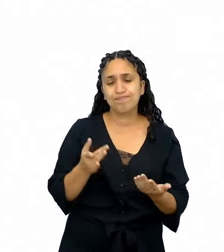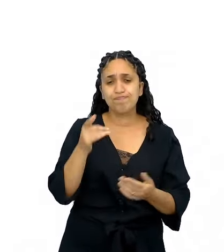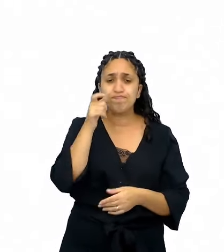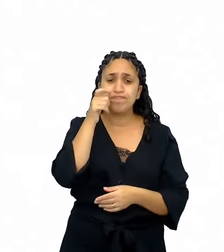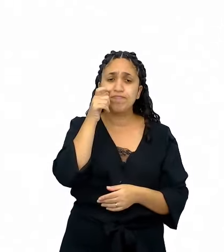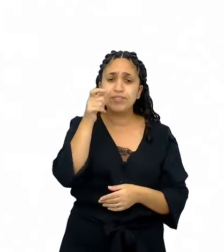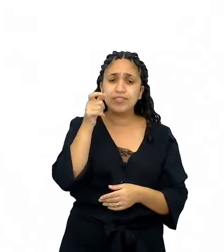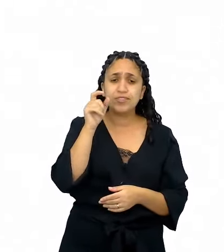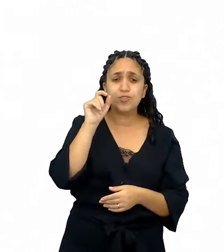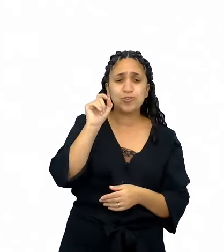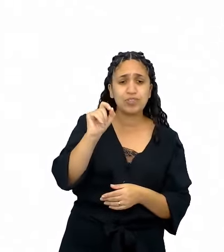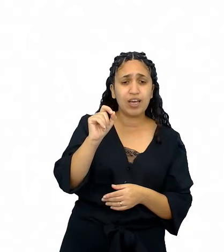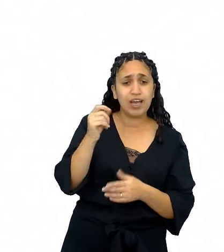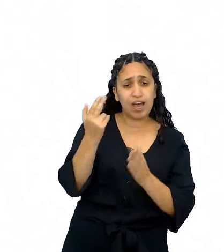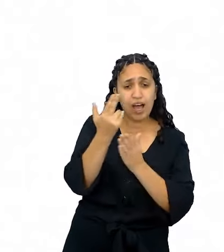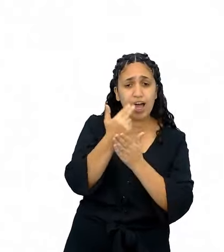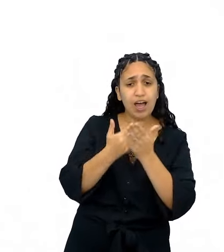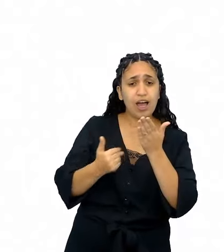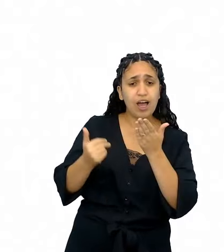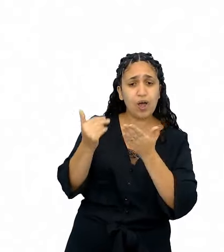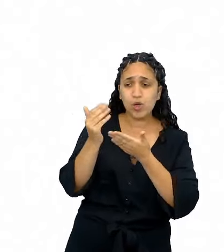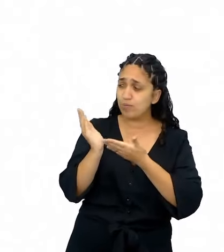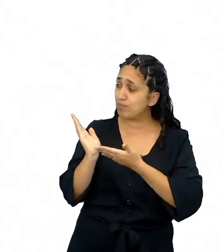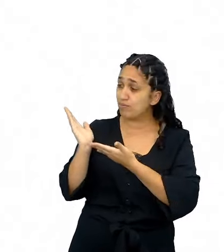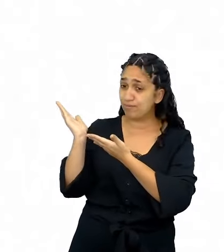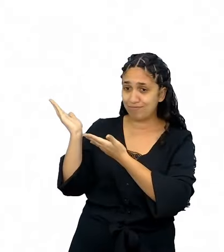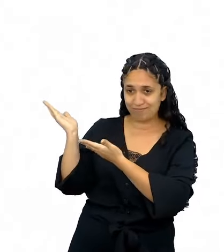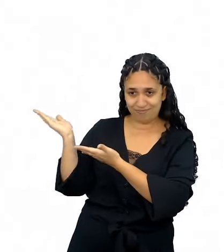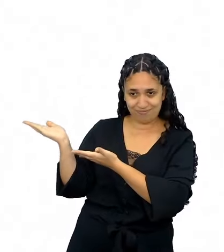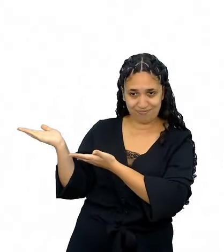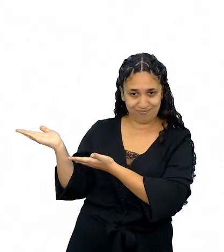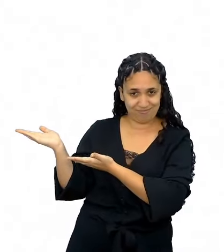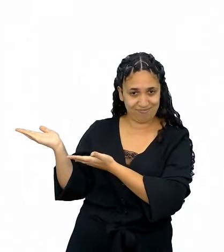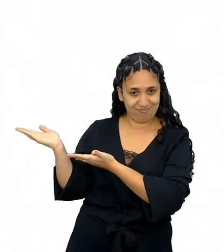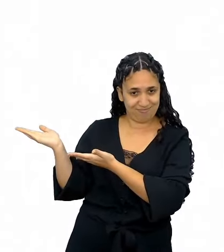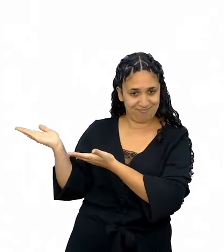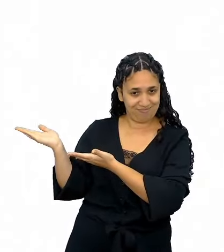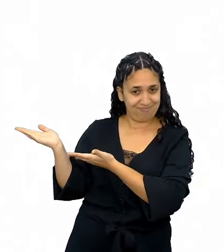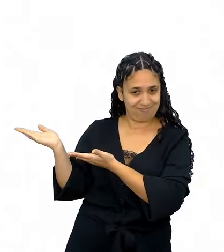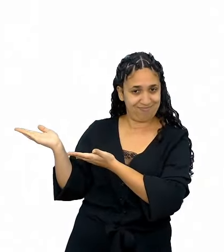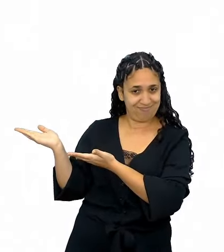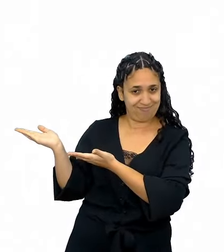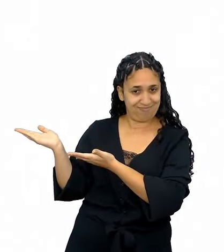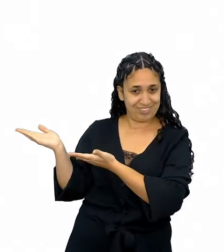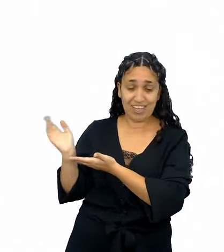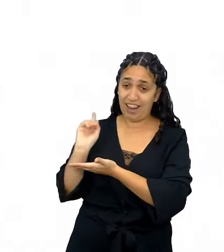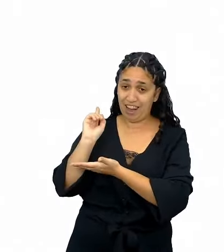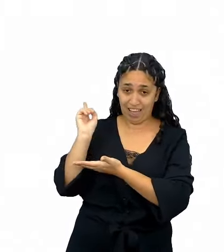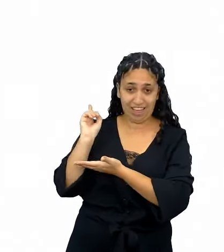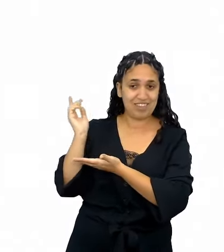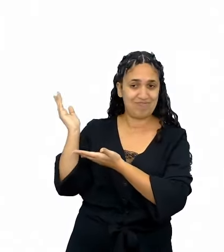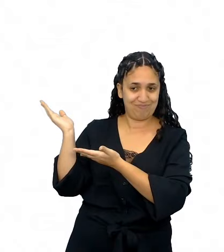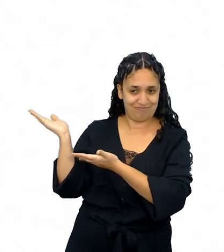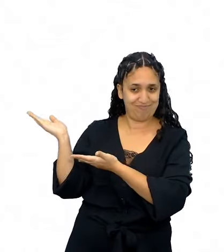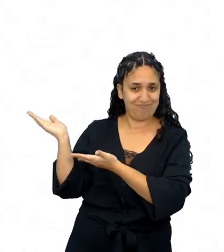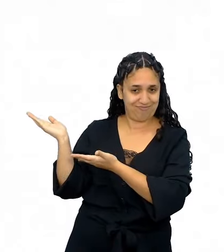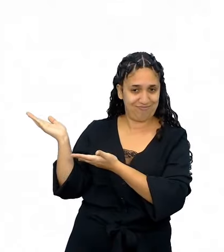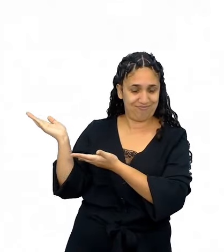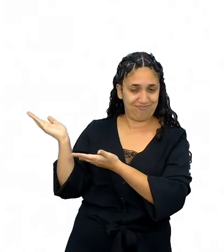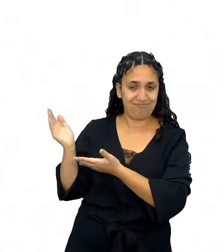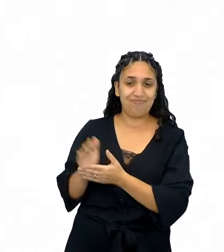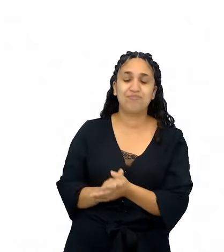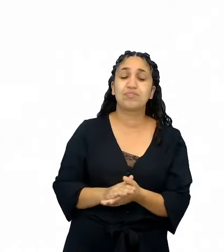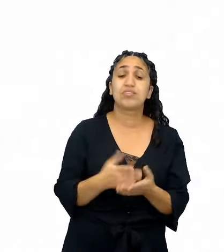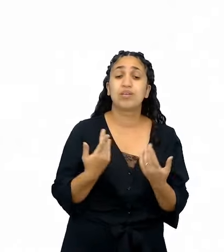aparecem lá no guia. Nós precisaremos organizar os estudantes em grupo. Além de